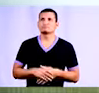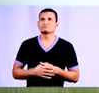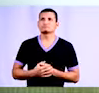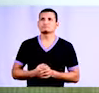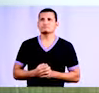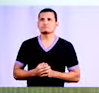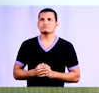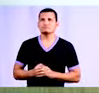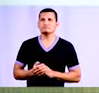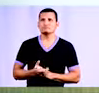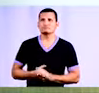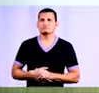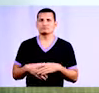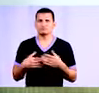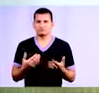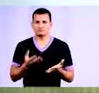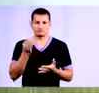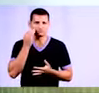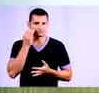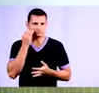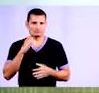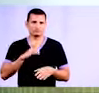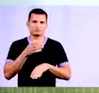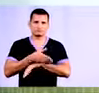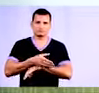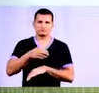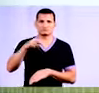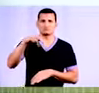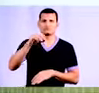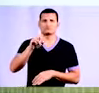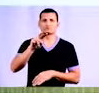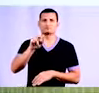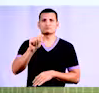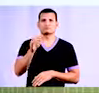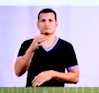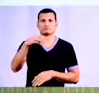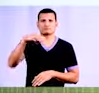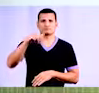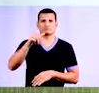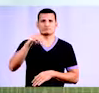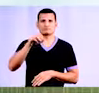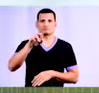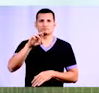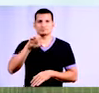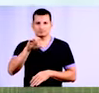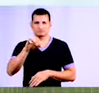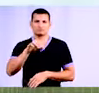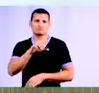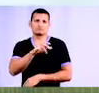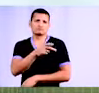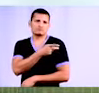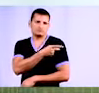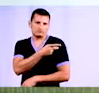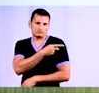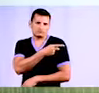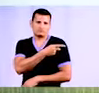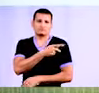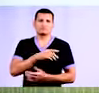verificamos que tem a participação Nova Mamoré, Vilhena, Jaru, Colorado, Mirante da